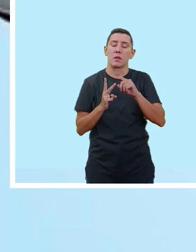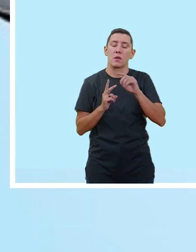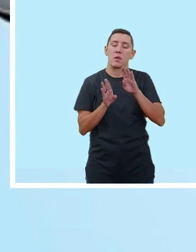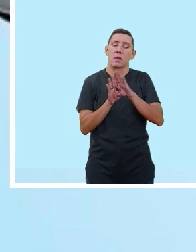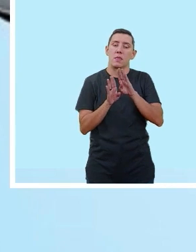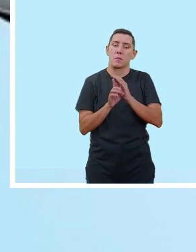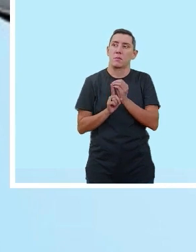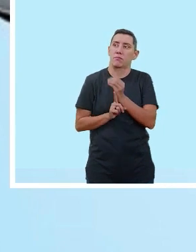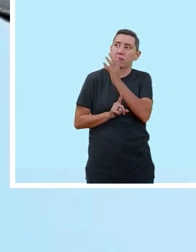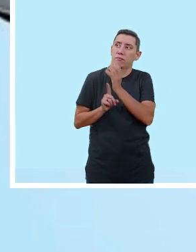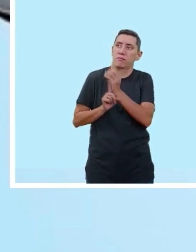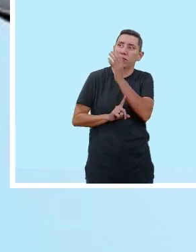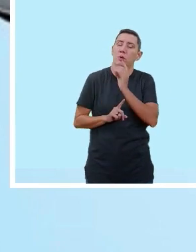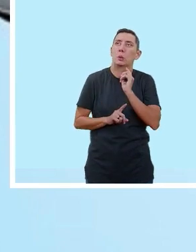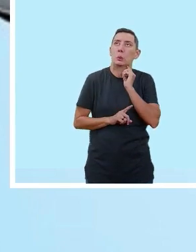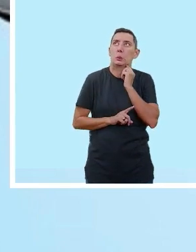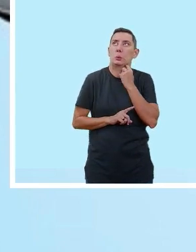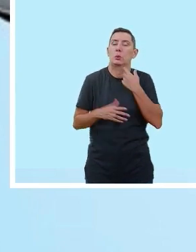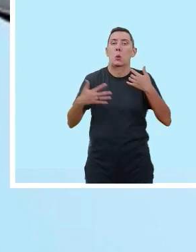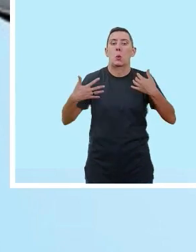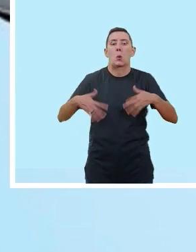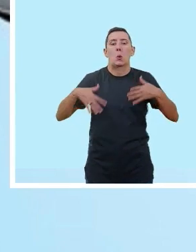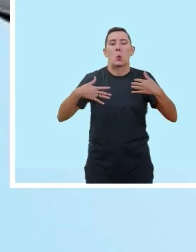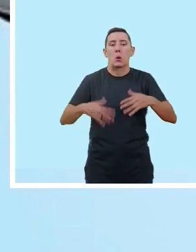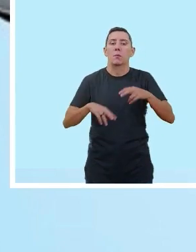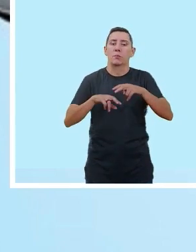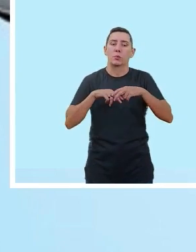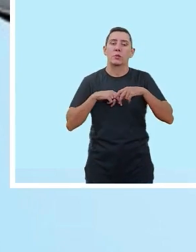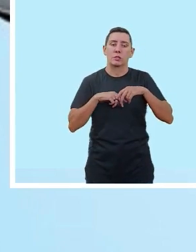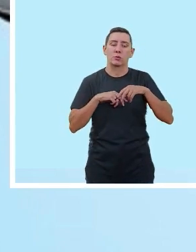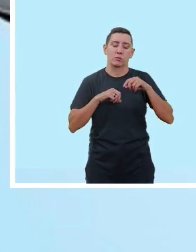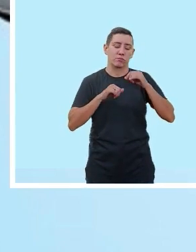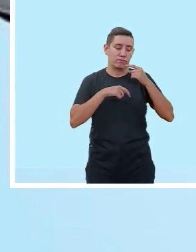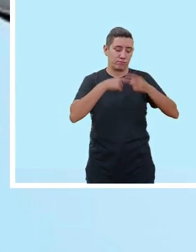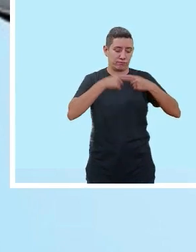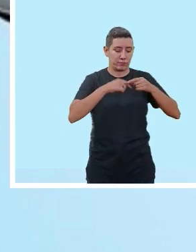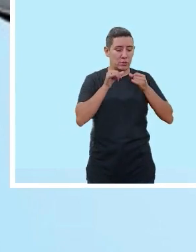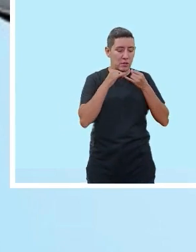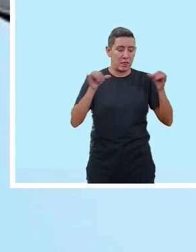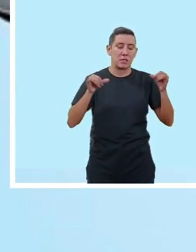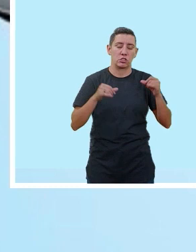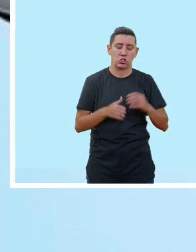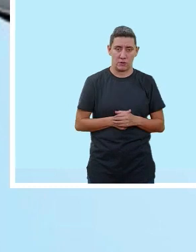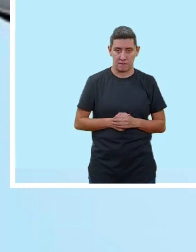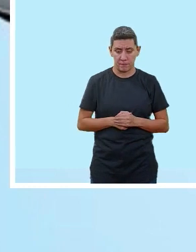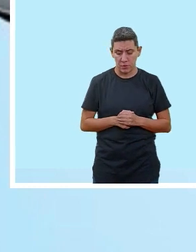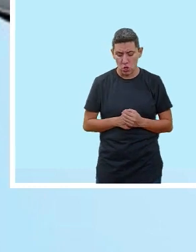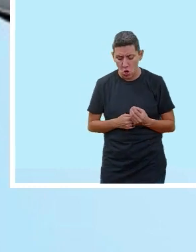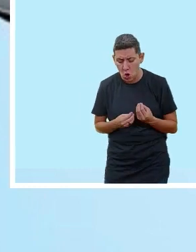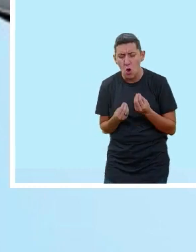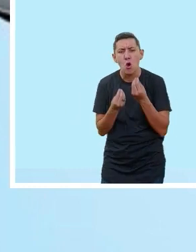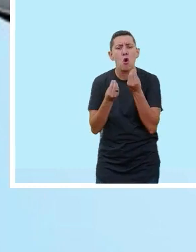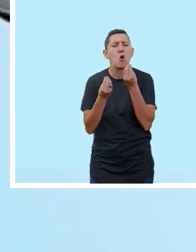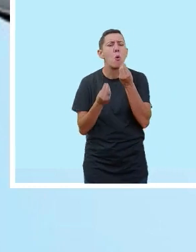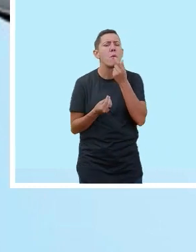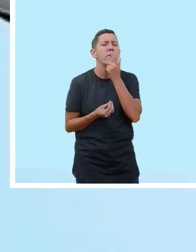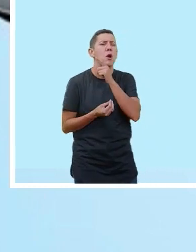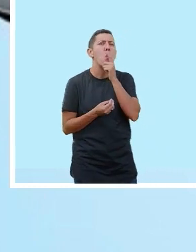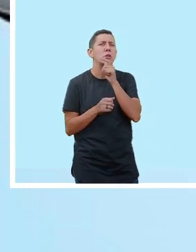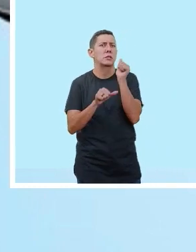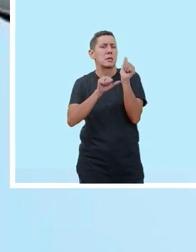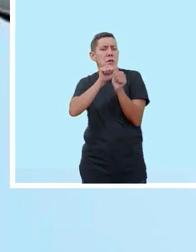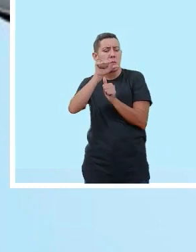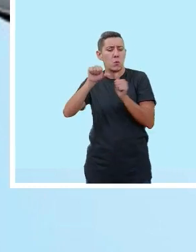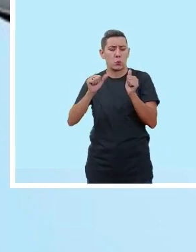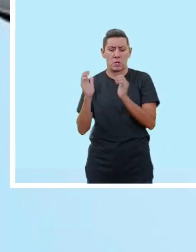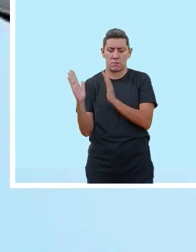estufa muito relevante. O que nós temos que fazer até 2050? Primeiro, nós temos que ter